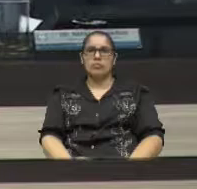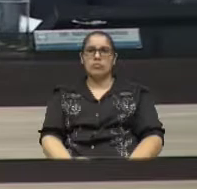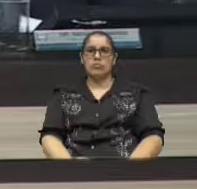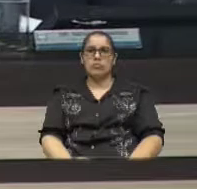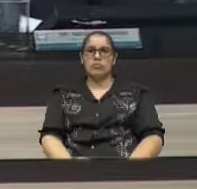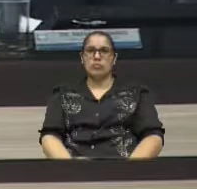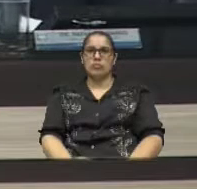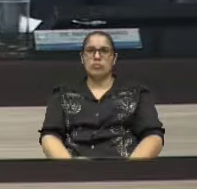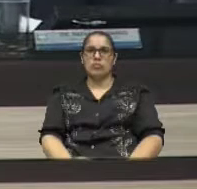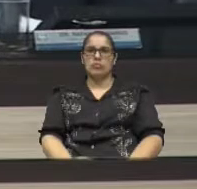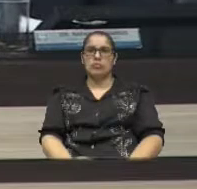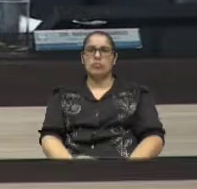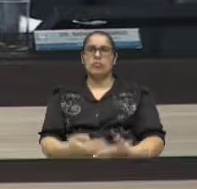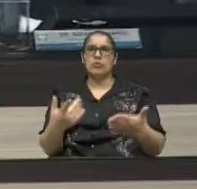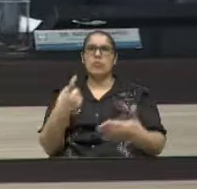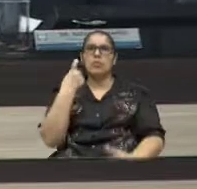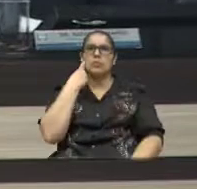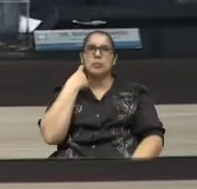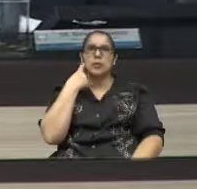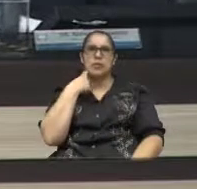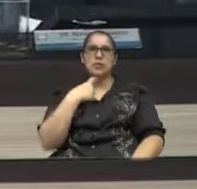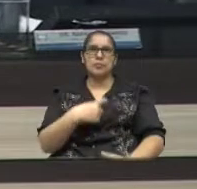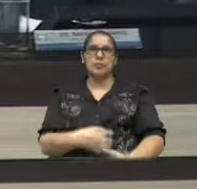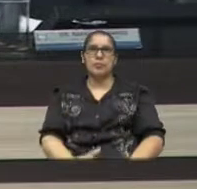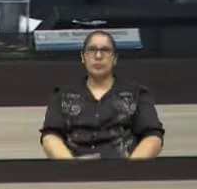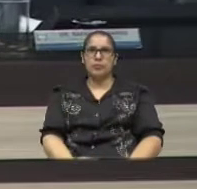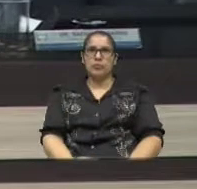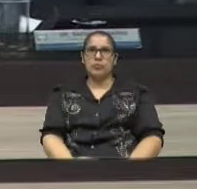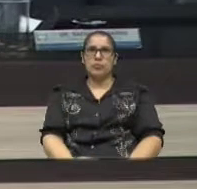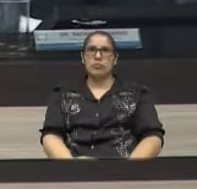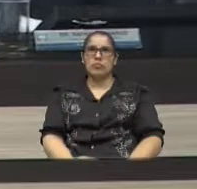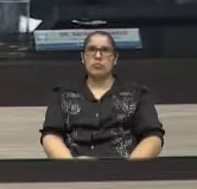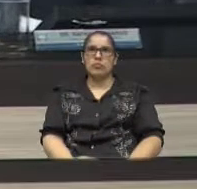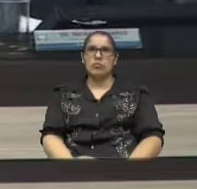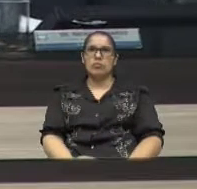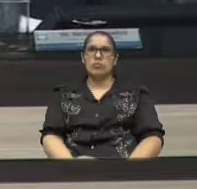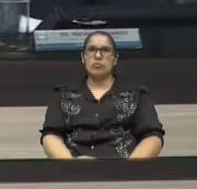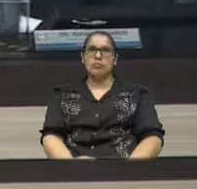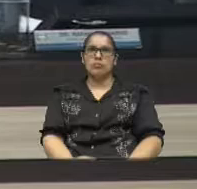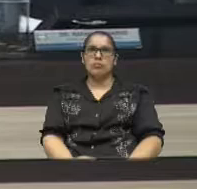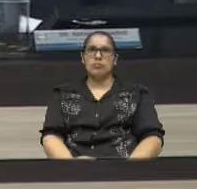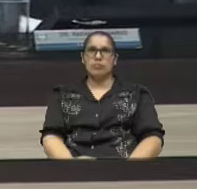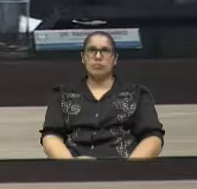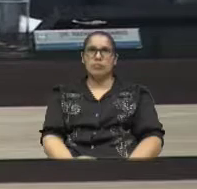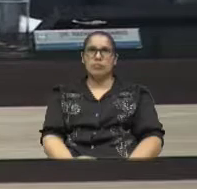Senhor presidente, nobres pares, público presente. Glória a Deus.